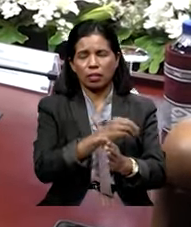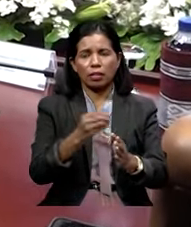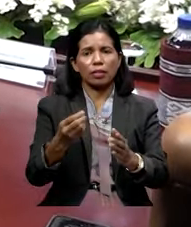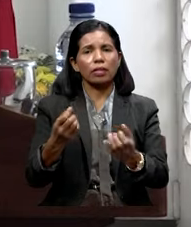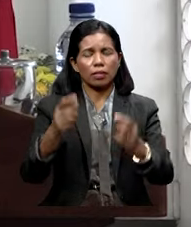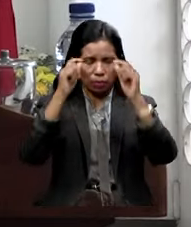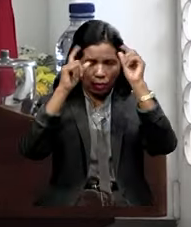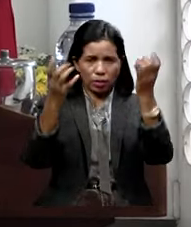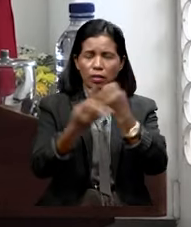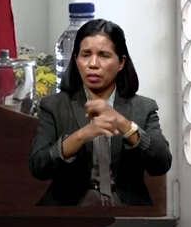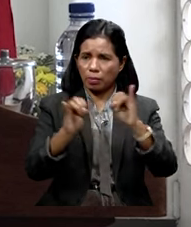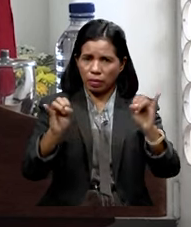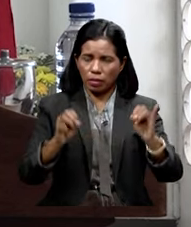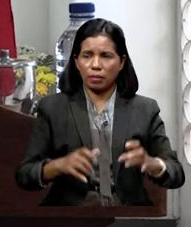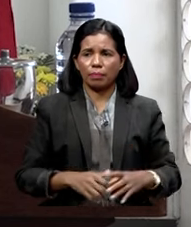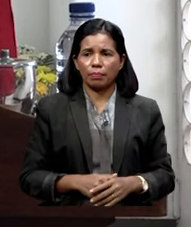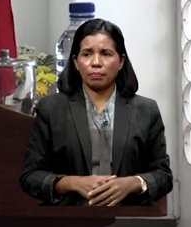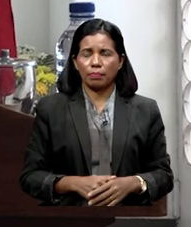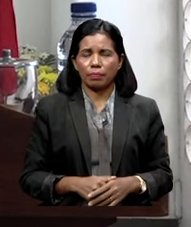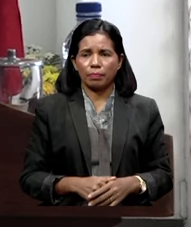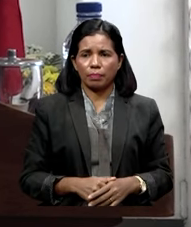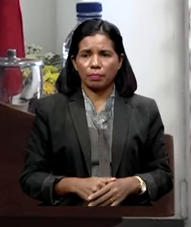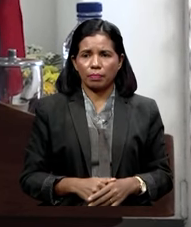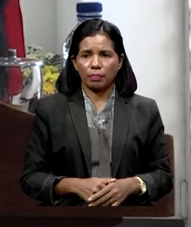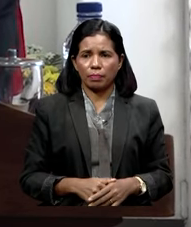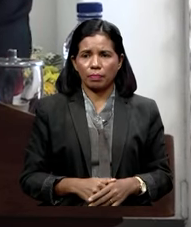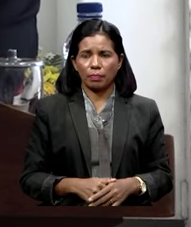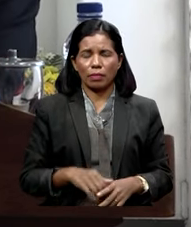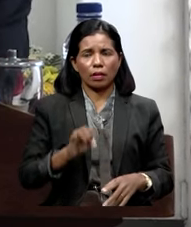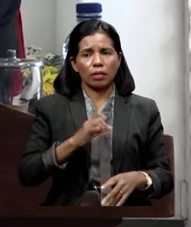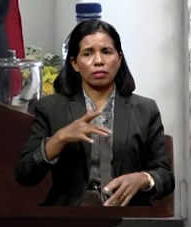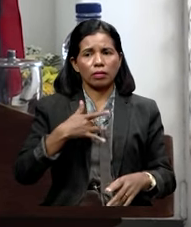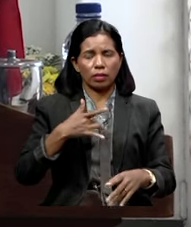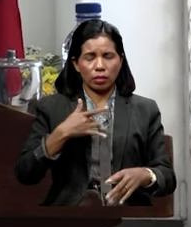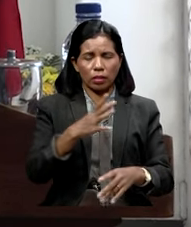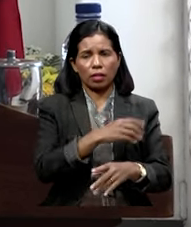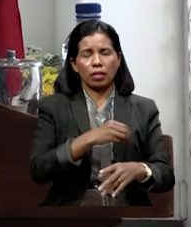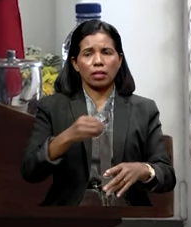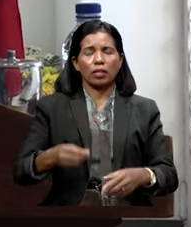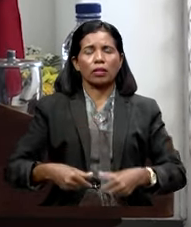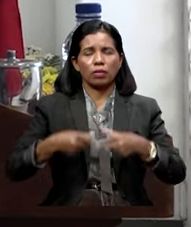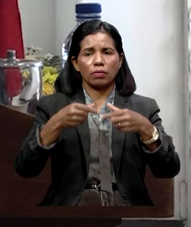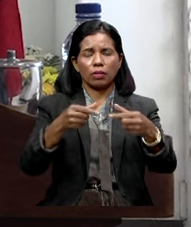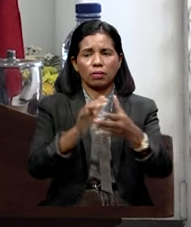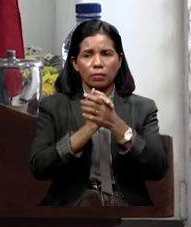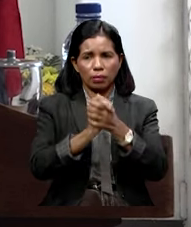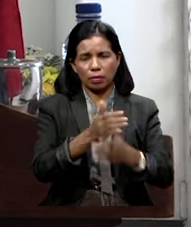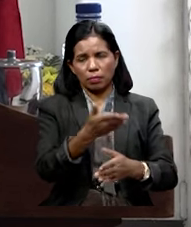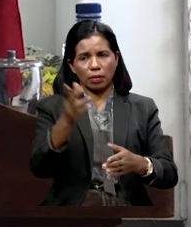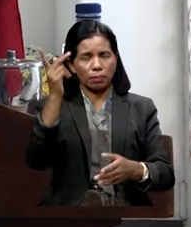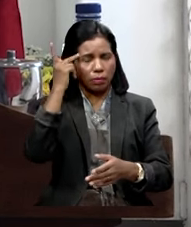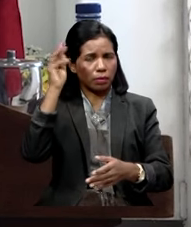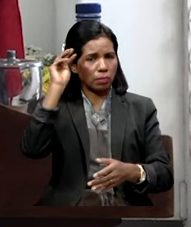Timor-Leste e a independência. Prestar uma sentida e emocionada homenagem ao primeiro-ministro